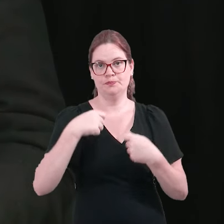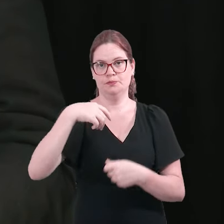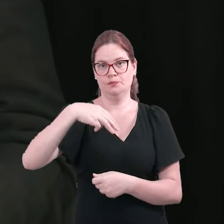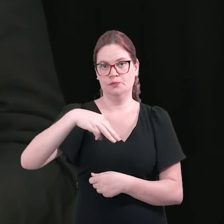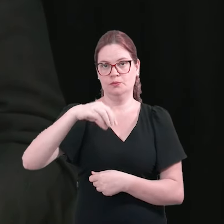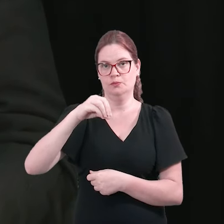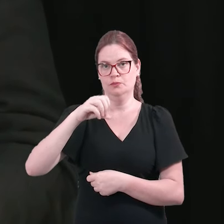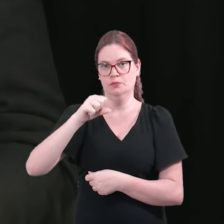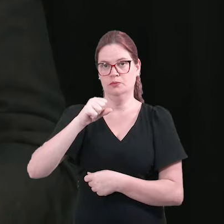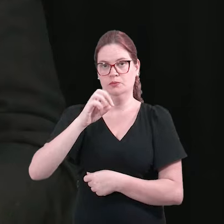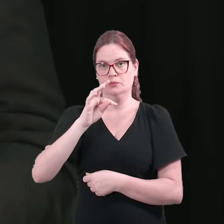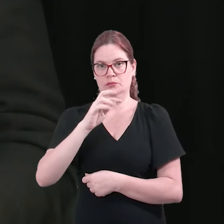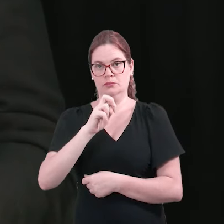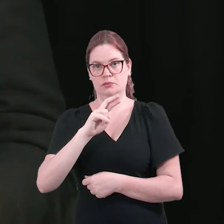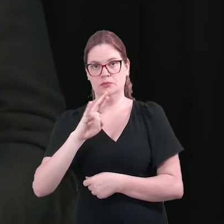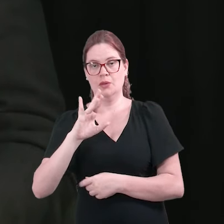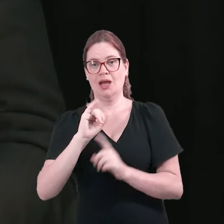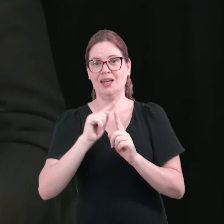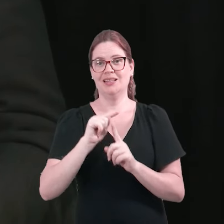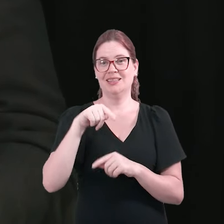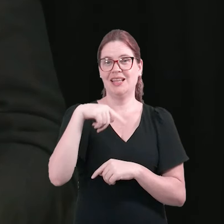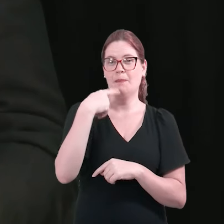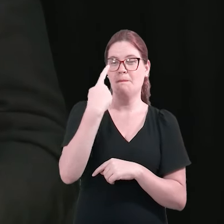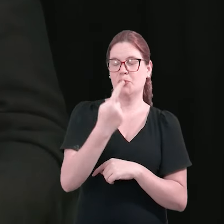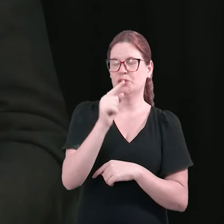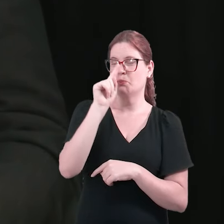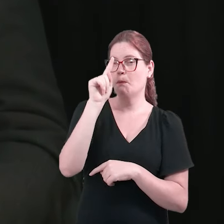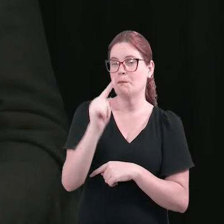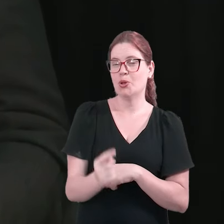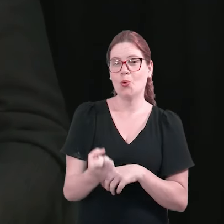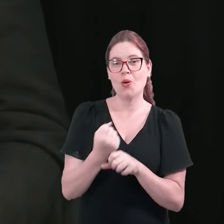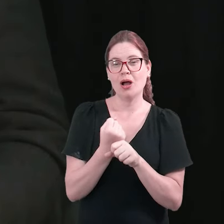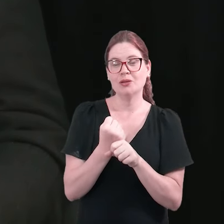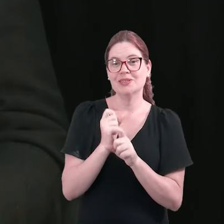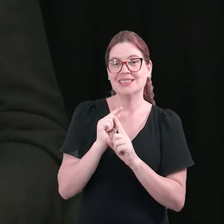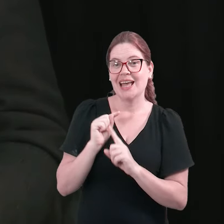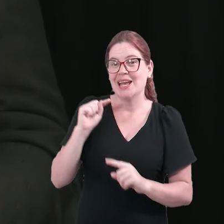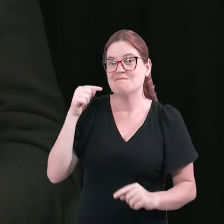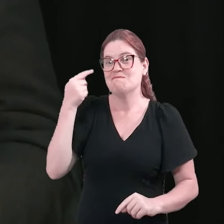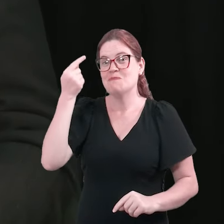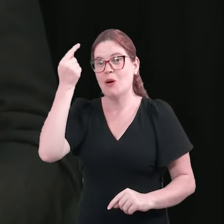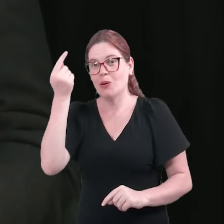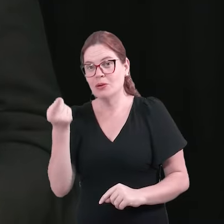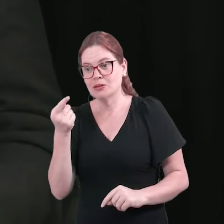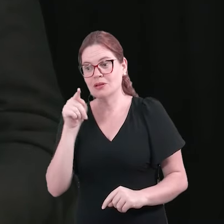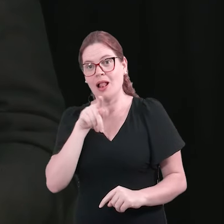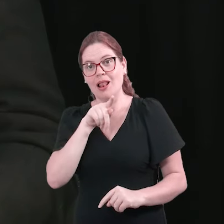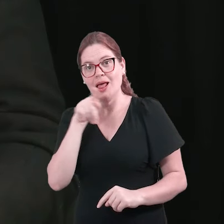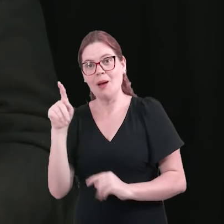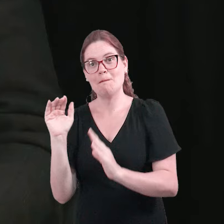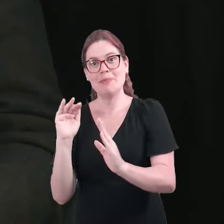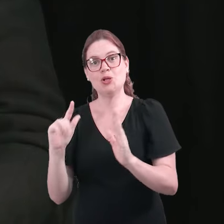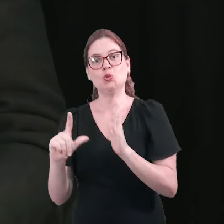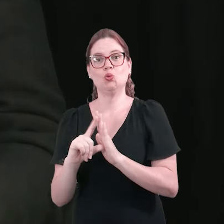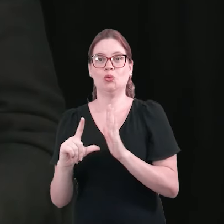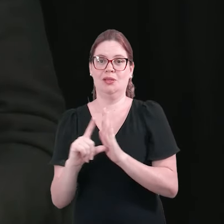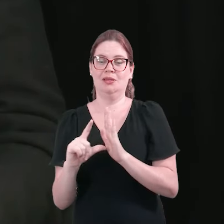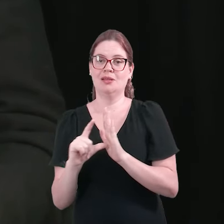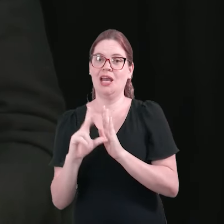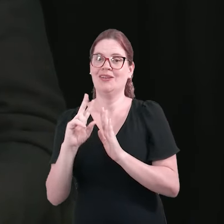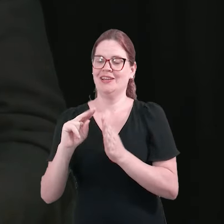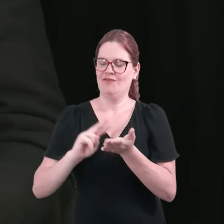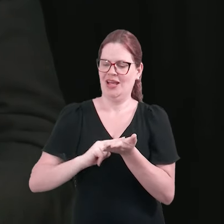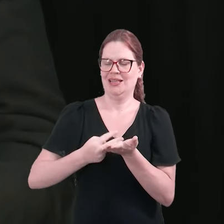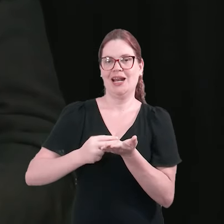Lutero, 1000 anos depois, 1200 anos depois, que já está em 1500, vai se traduzir a palavra, né? E aí a